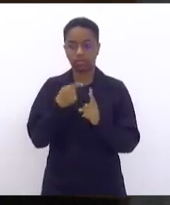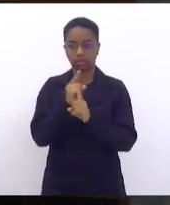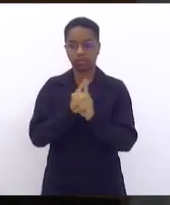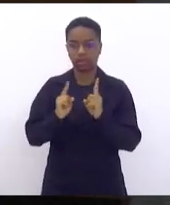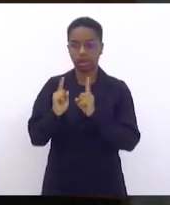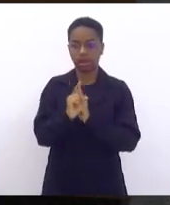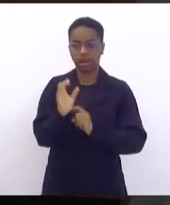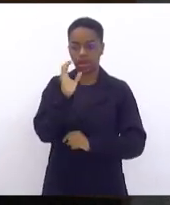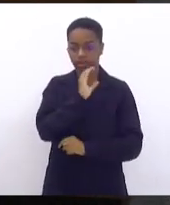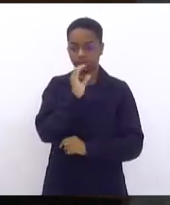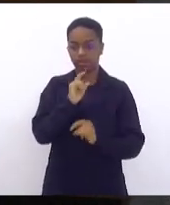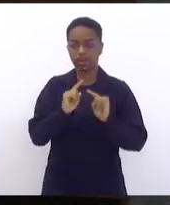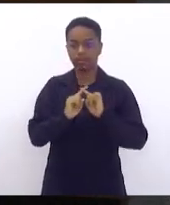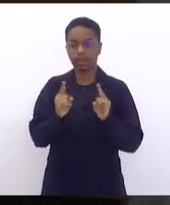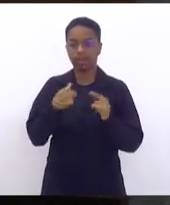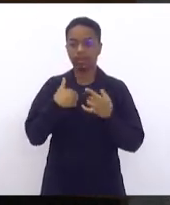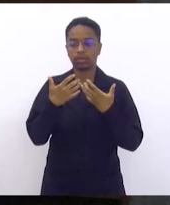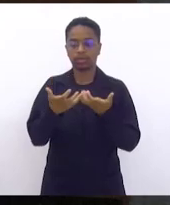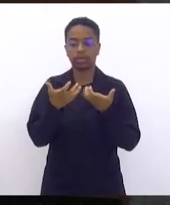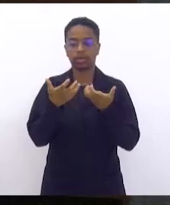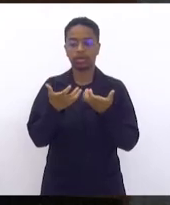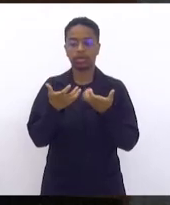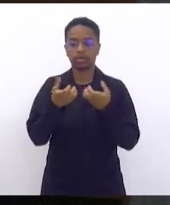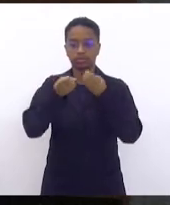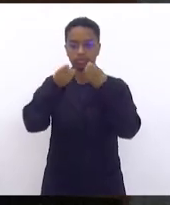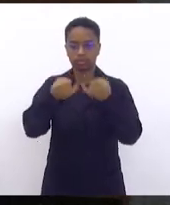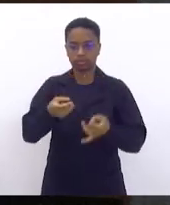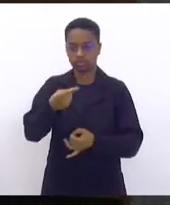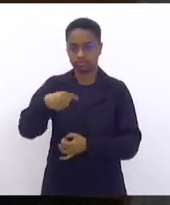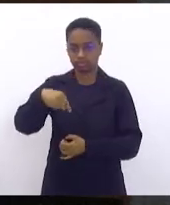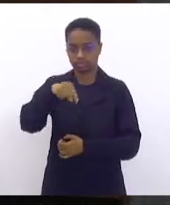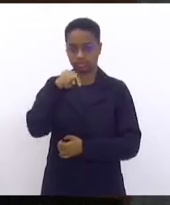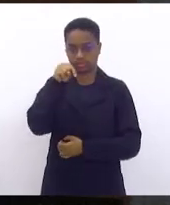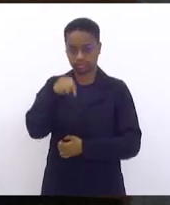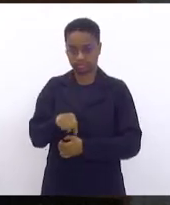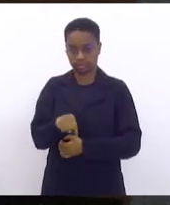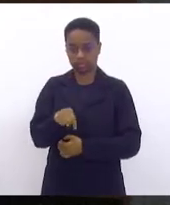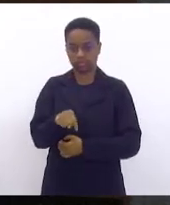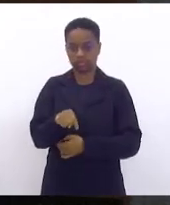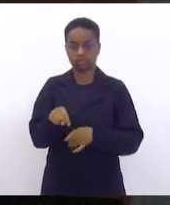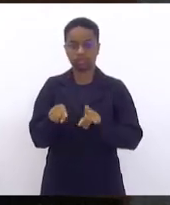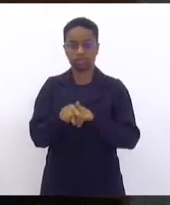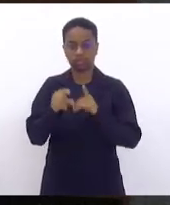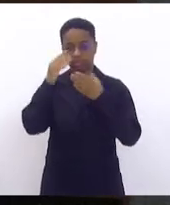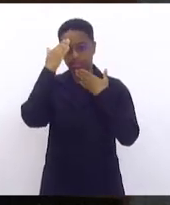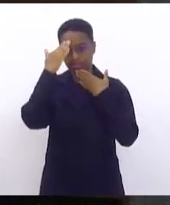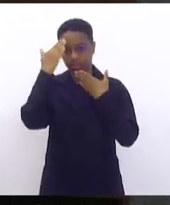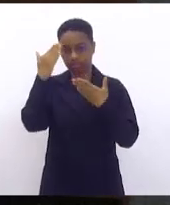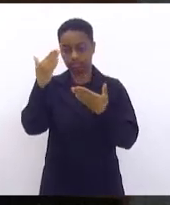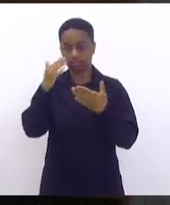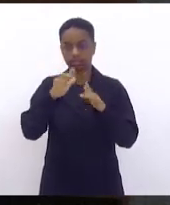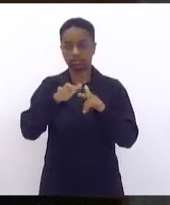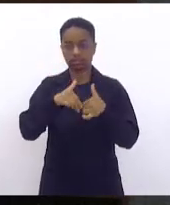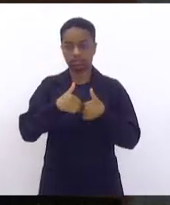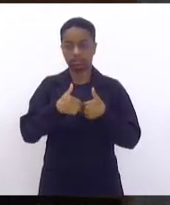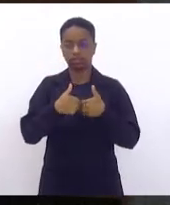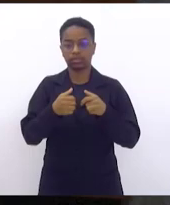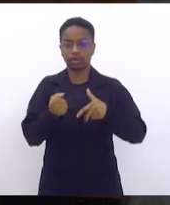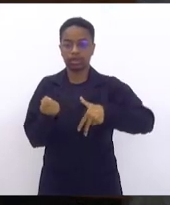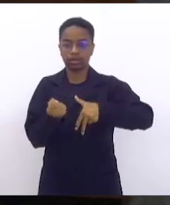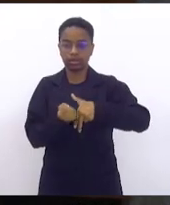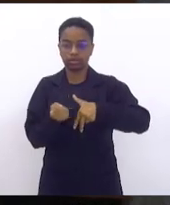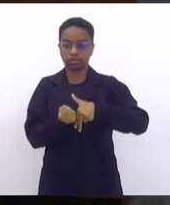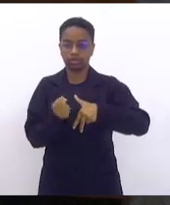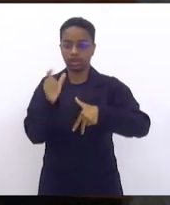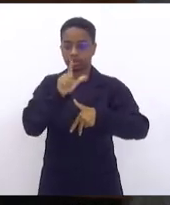muito brevemente, mas para trazer aqui para todo o plenário a gratidão do embaixador da